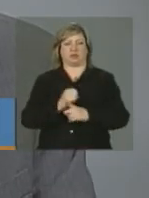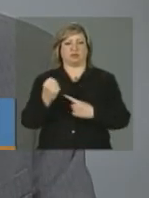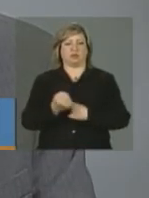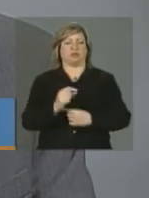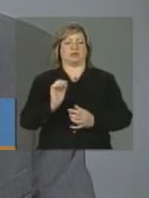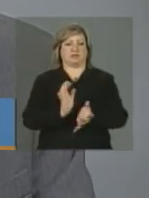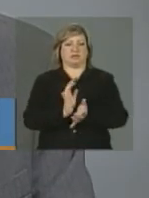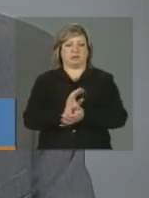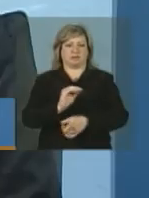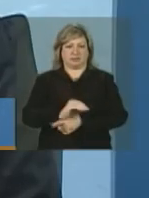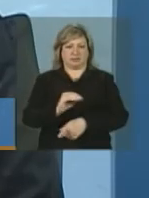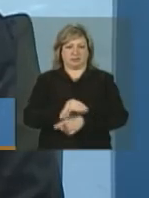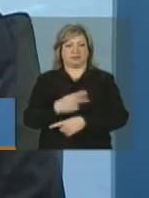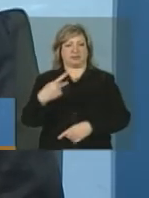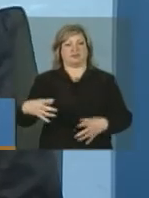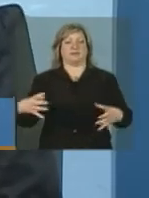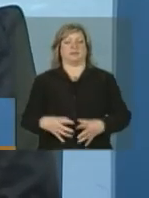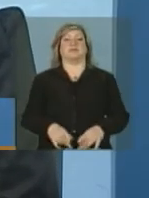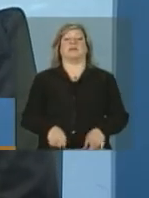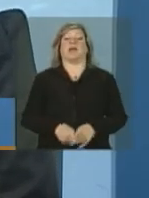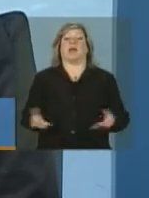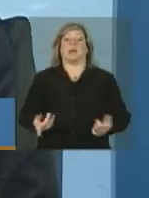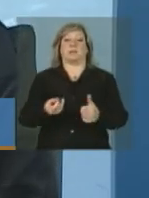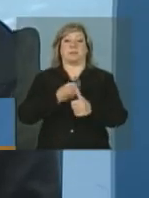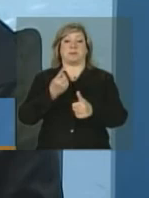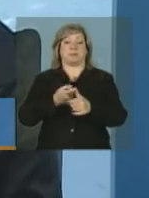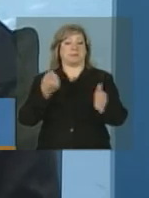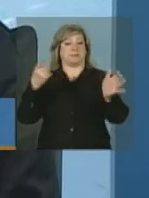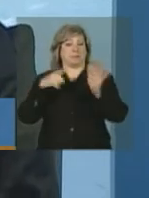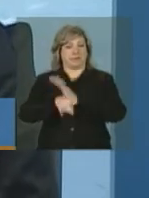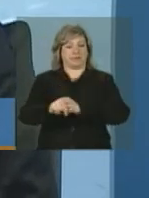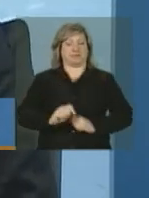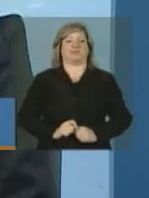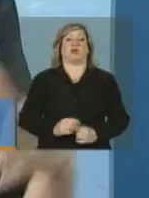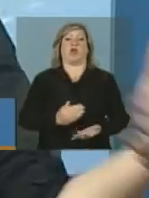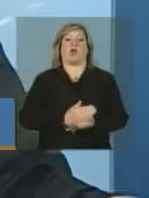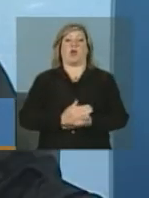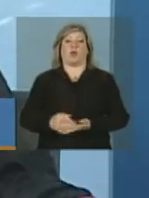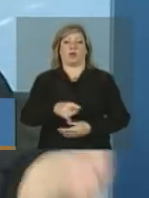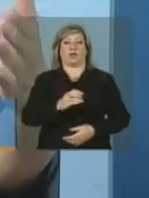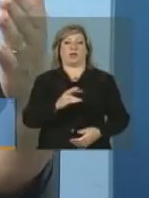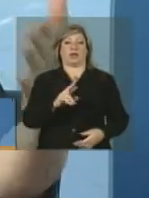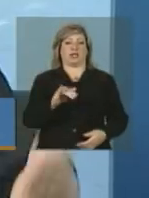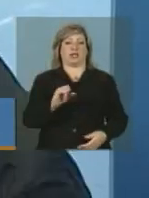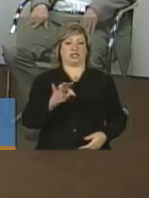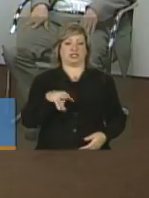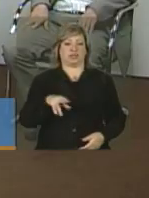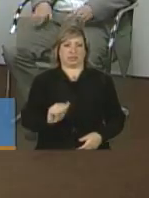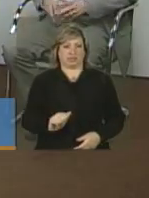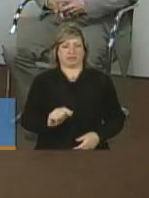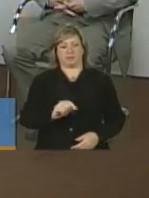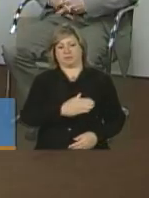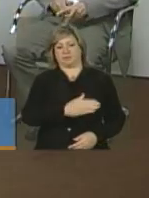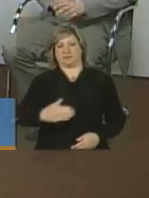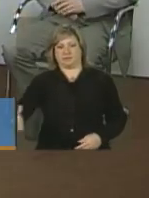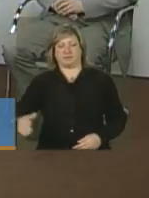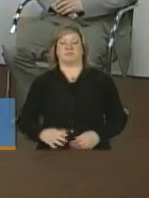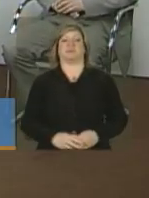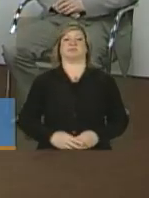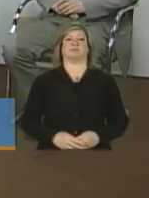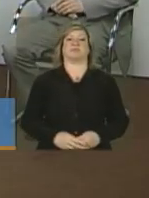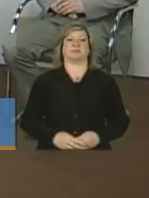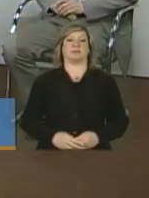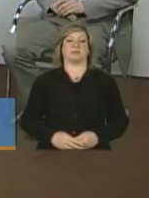do Departamento. Vamos então à primeira pergunta, vamos começar com a Cristina para a gente seguir aqui a sequência. Vamos lá,